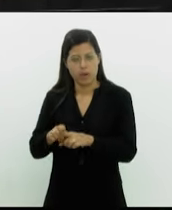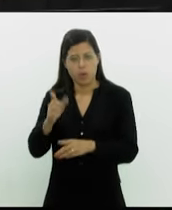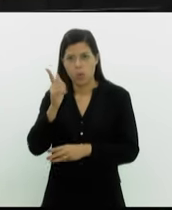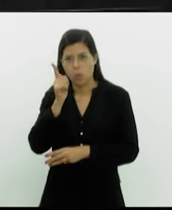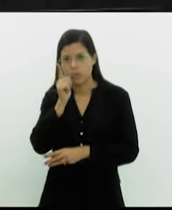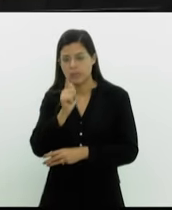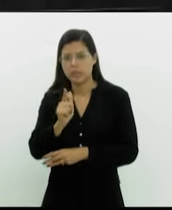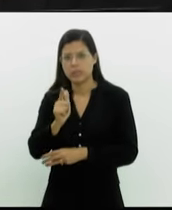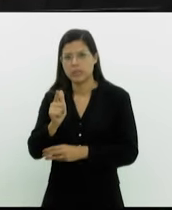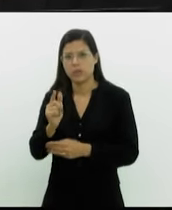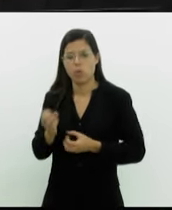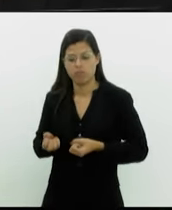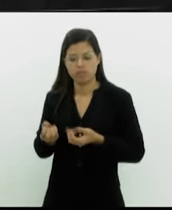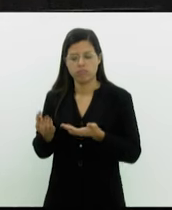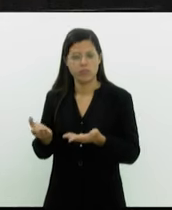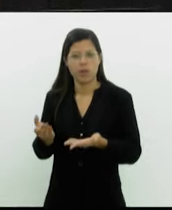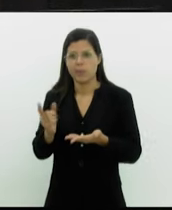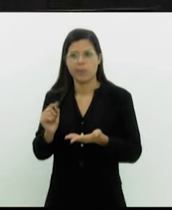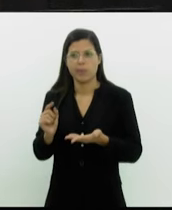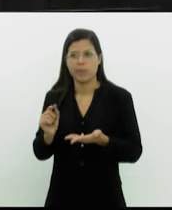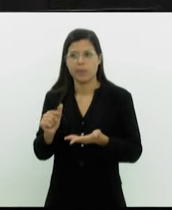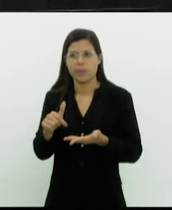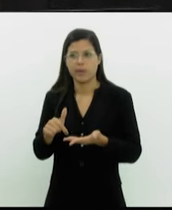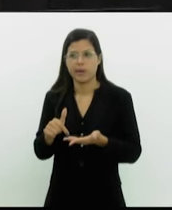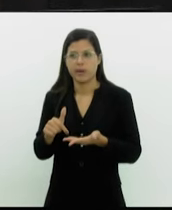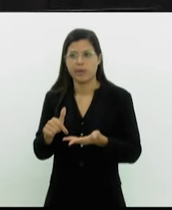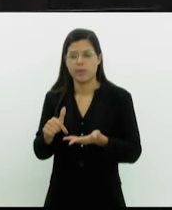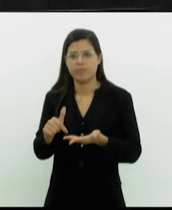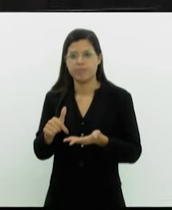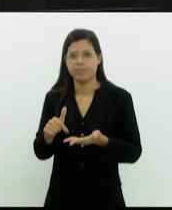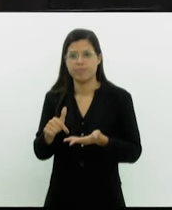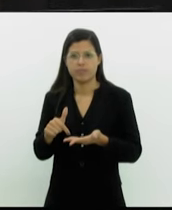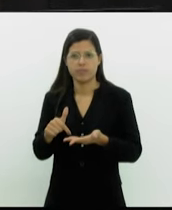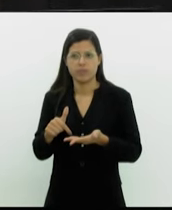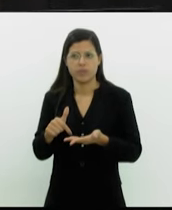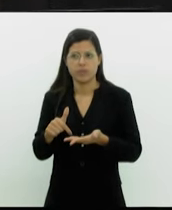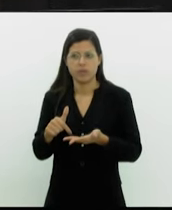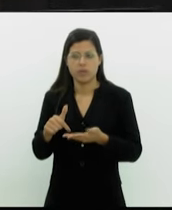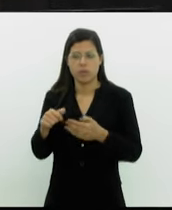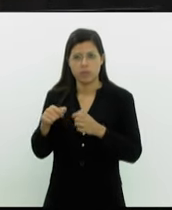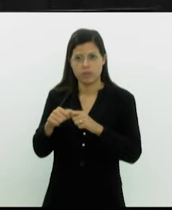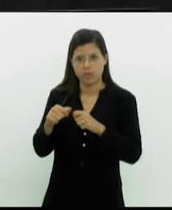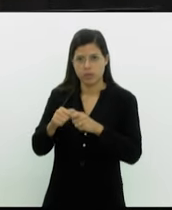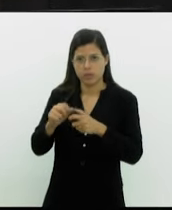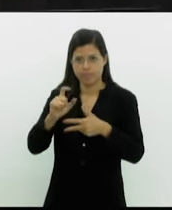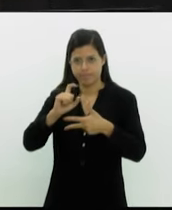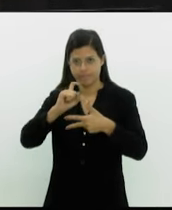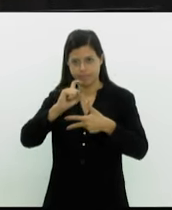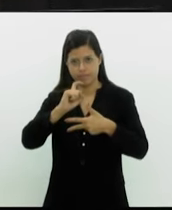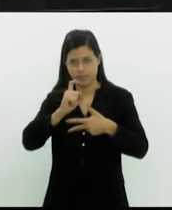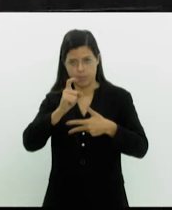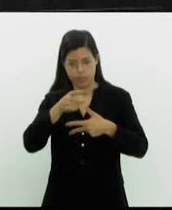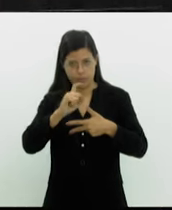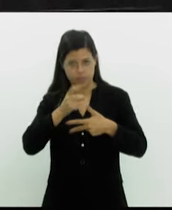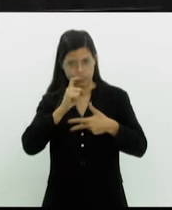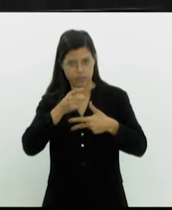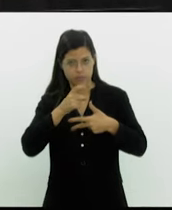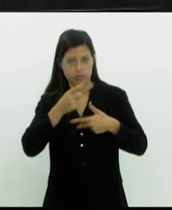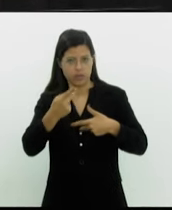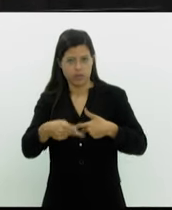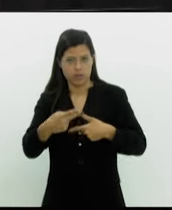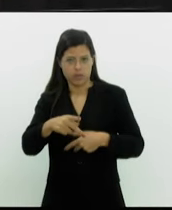medida liminar a uma proposição feita pelo Poder Executivo do Estado do Rio de